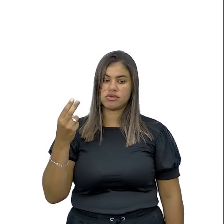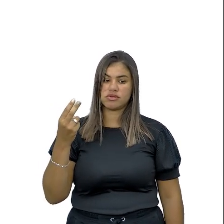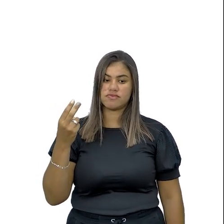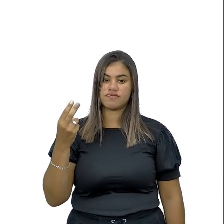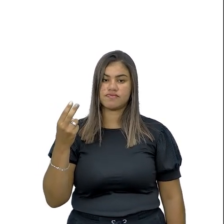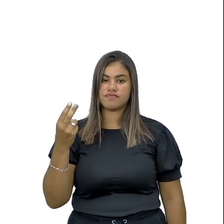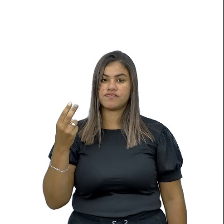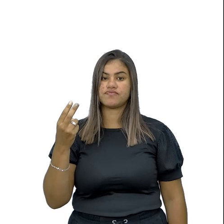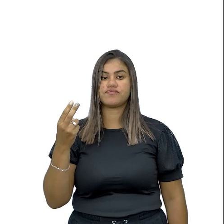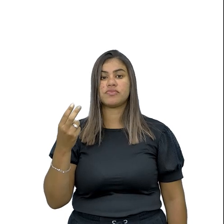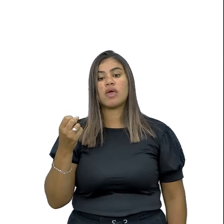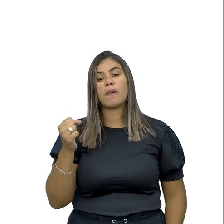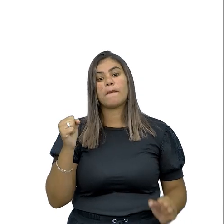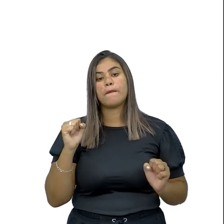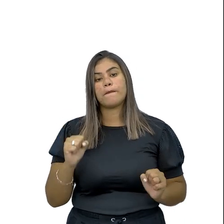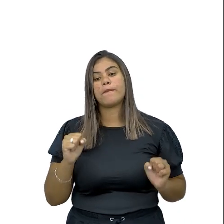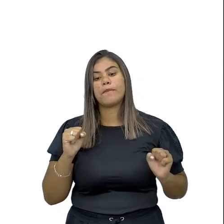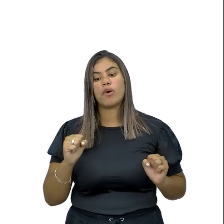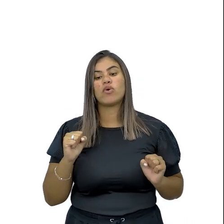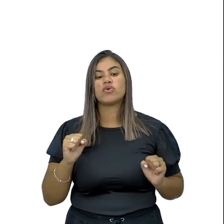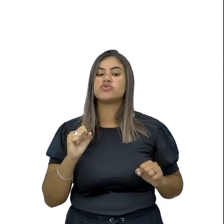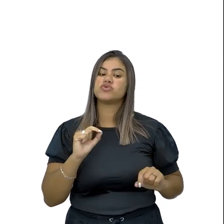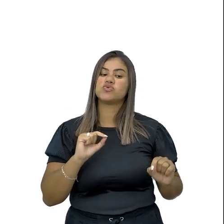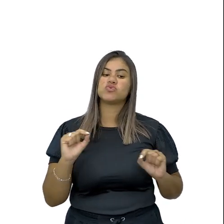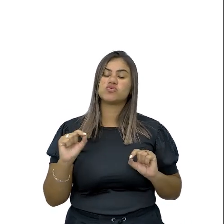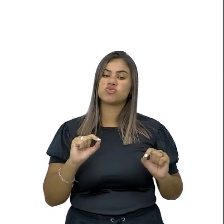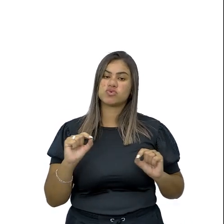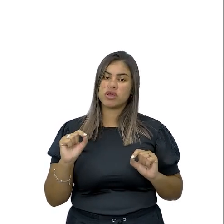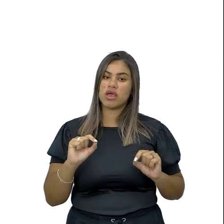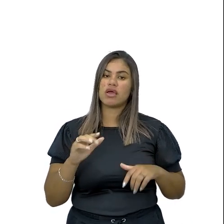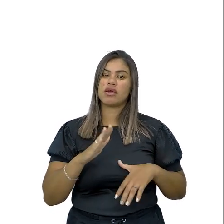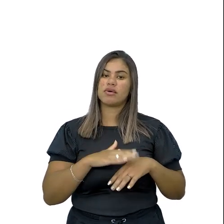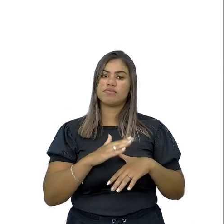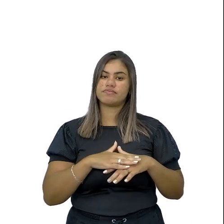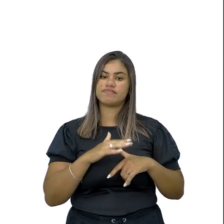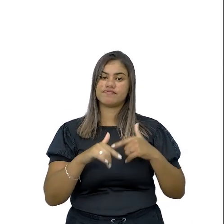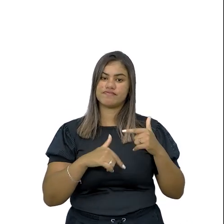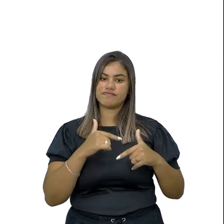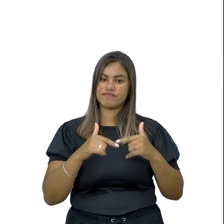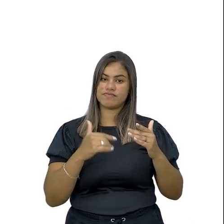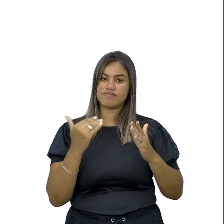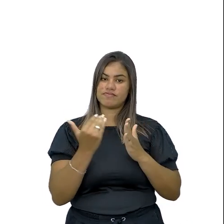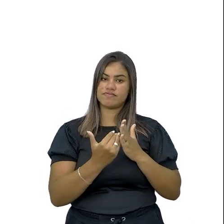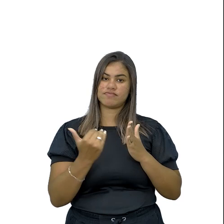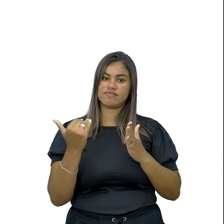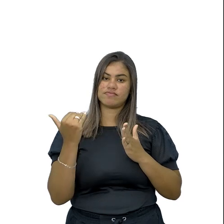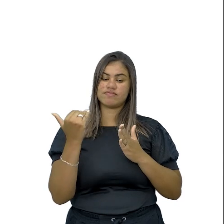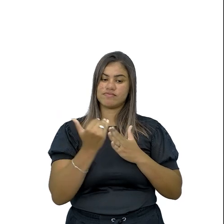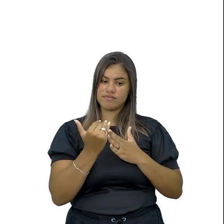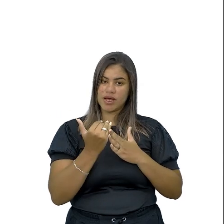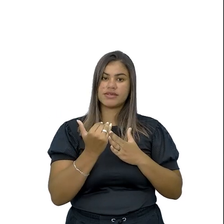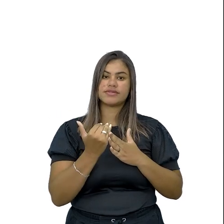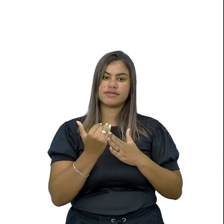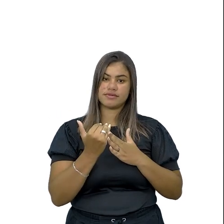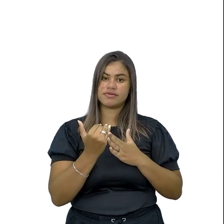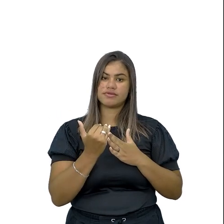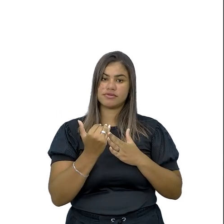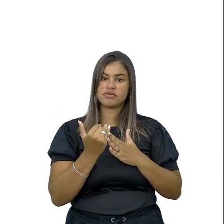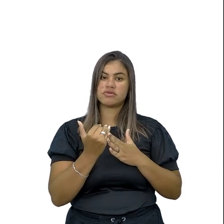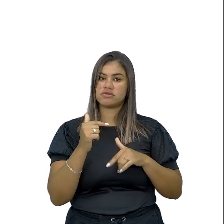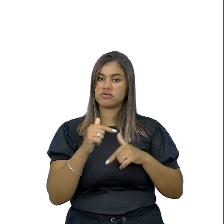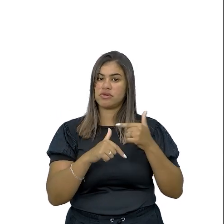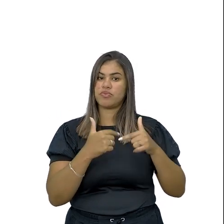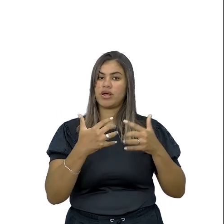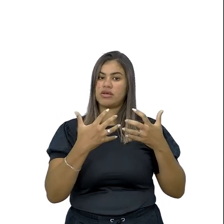ao quadrado, pode ser aí que nós tenhamos aí um trabalho extra, né, um trabalho mesmo